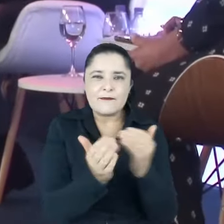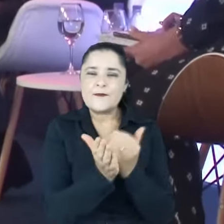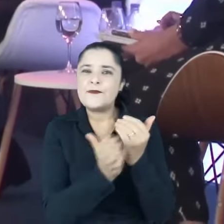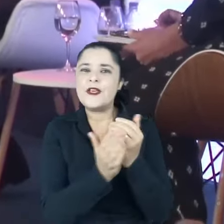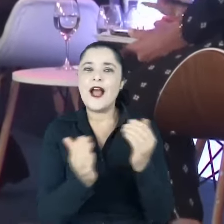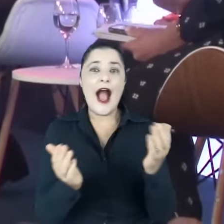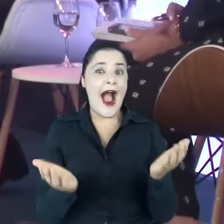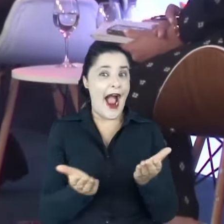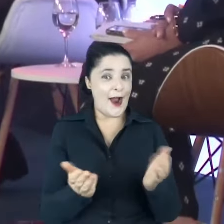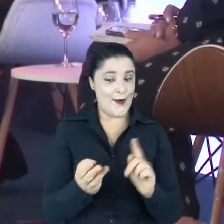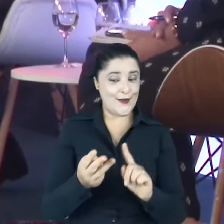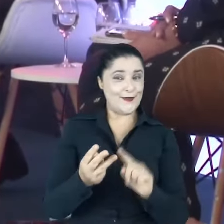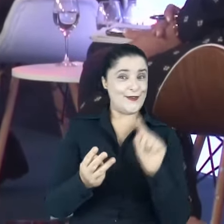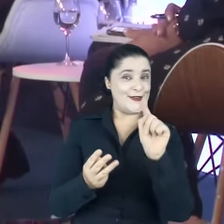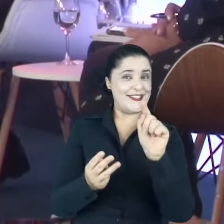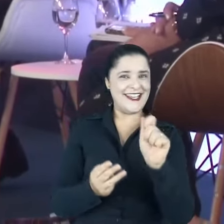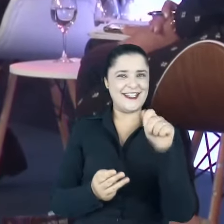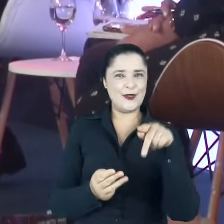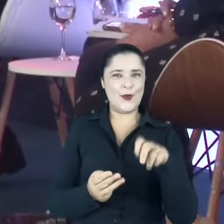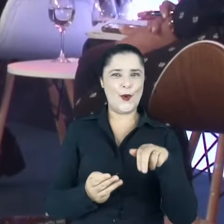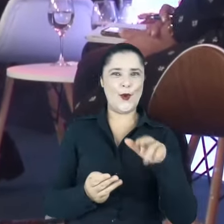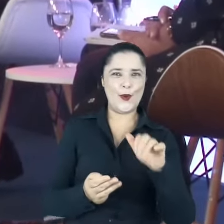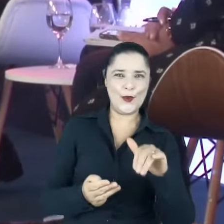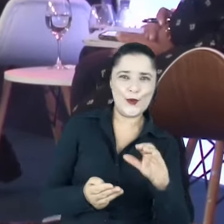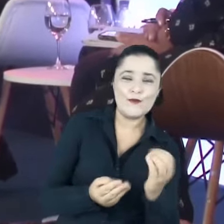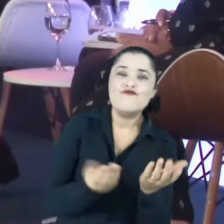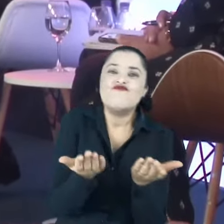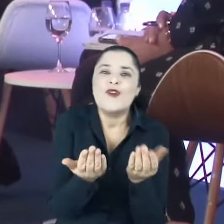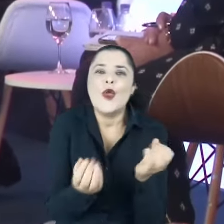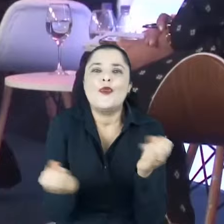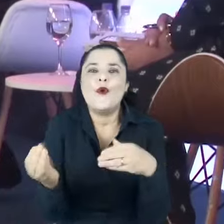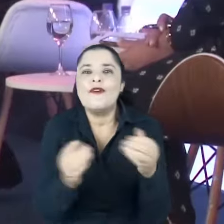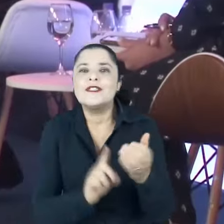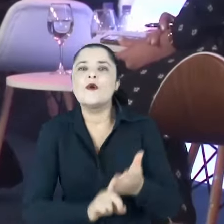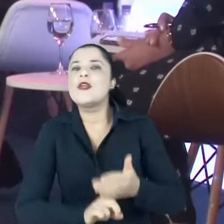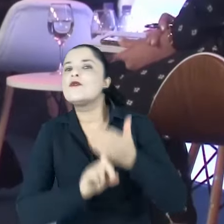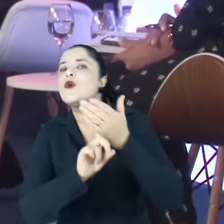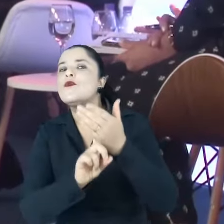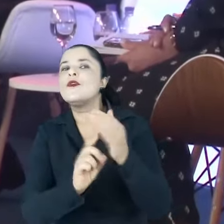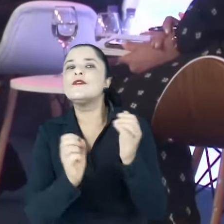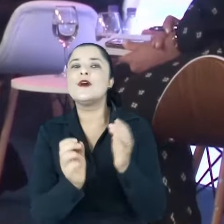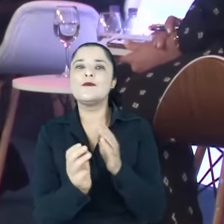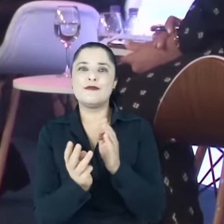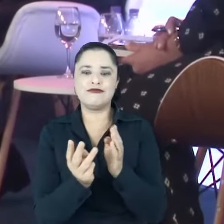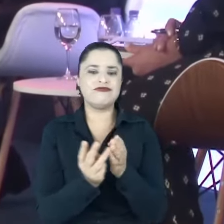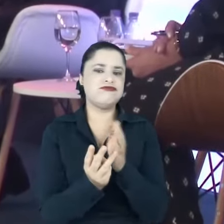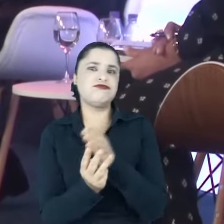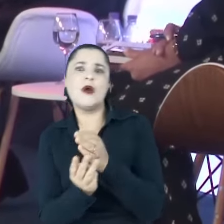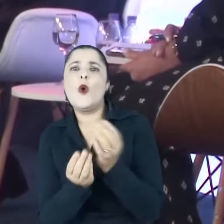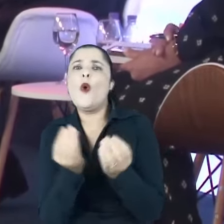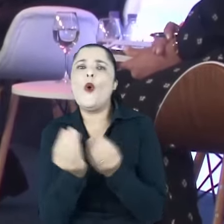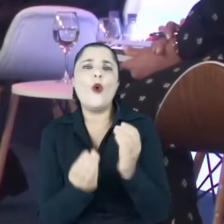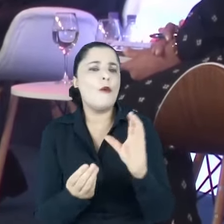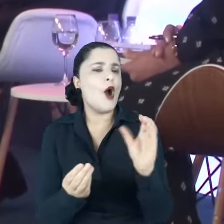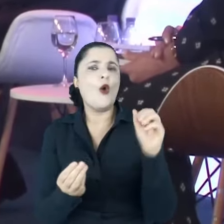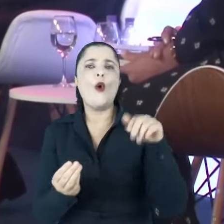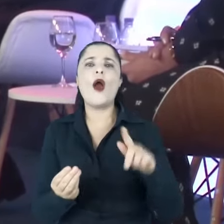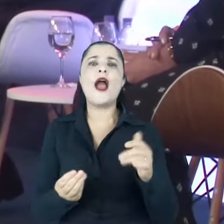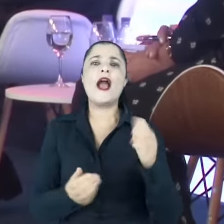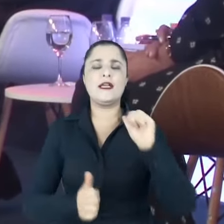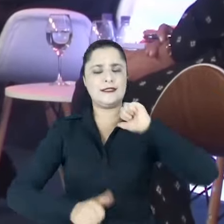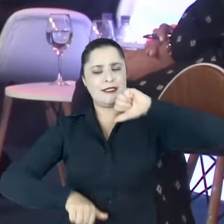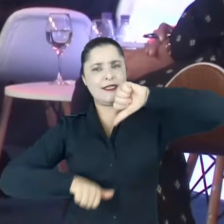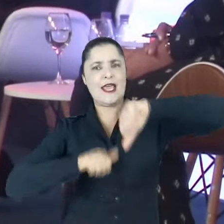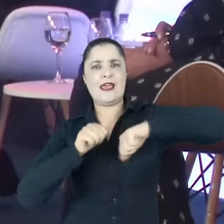Antônio. Inovação, tecnologia, como é que vocês, a gente está falando de duas centenárias, como é que a Comgás está se reinventando, puxando